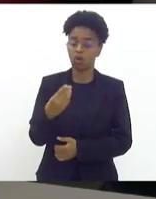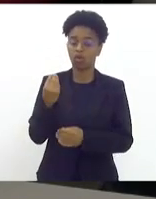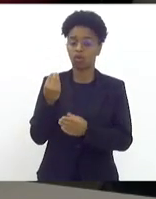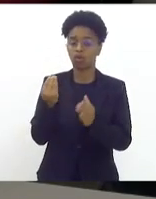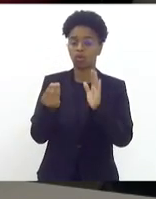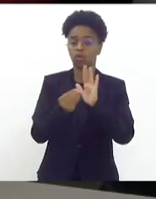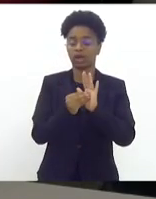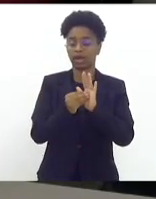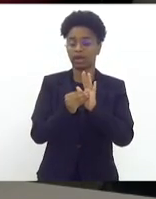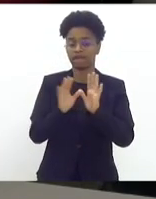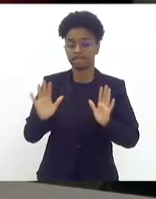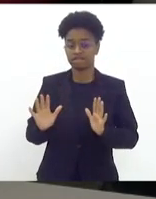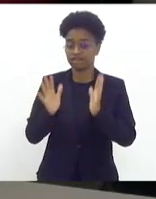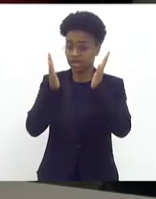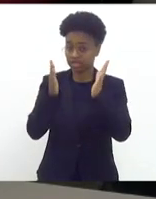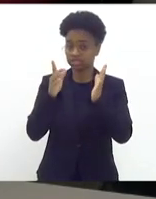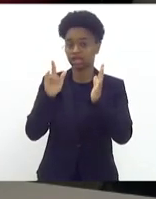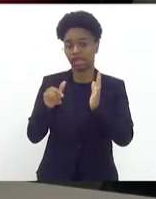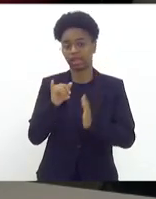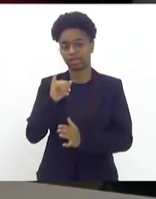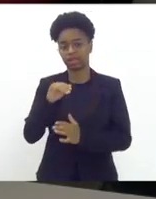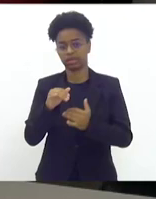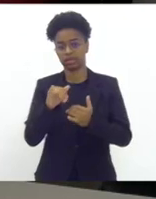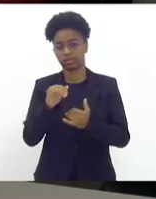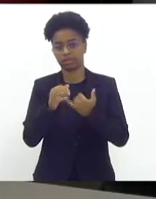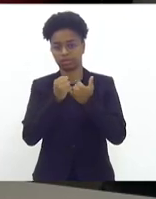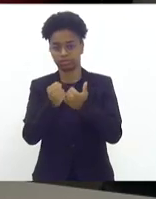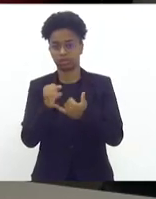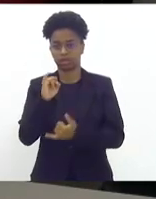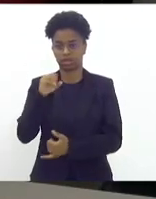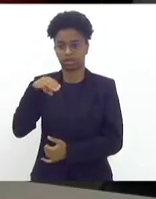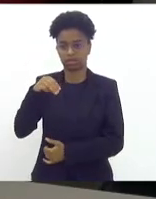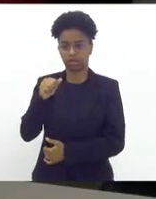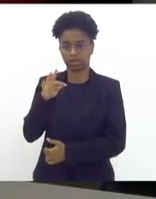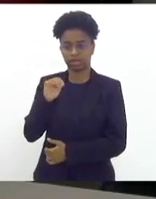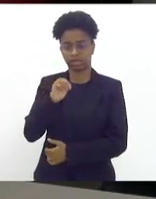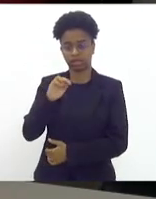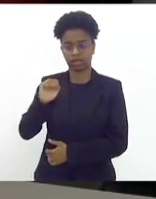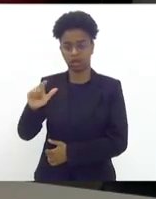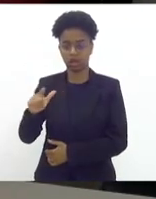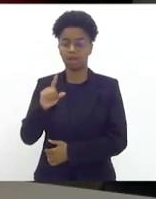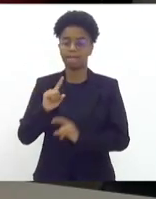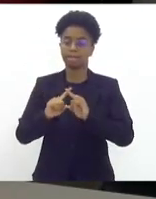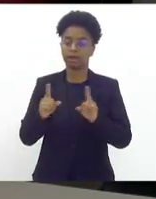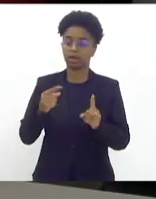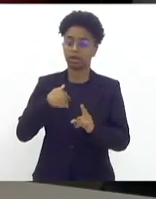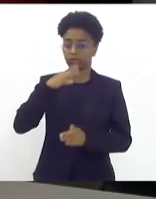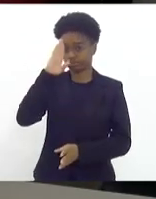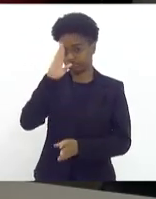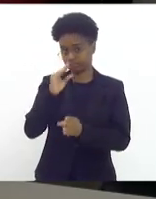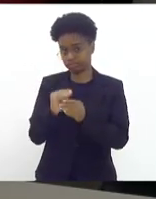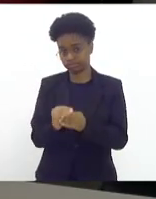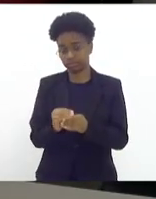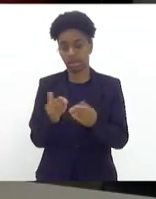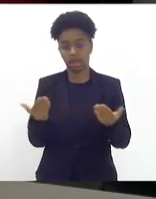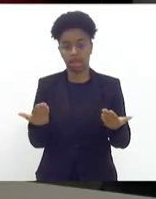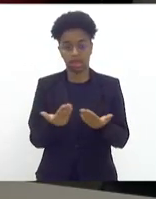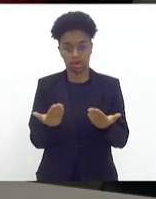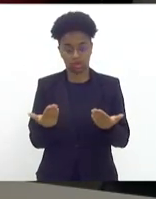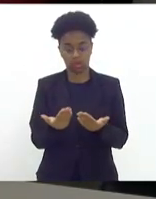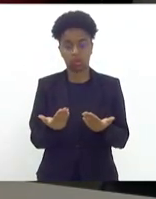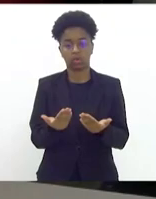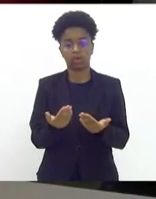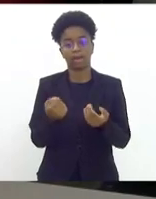as datas do Yacht Club como algo imaterial. Mas eu entendo, num primeiro momento, que seja